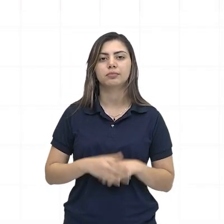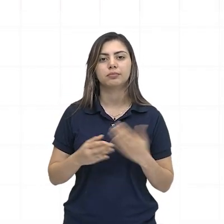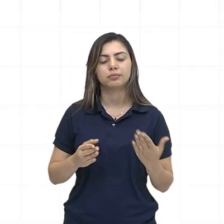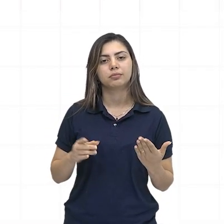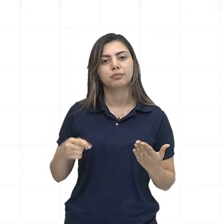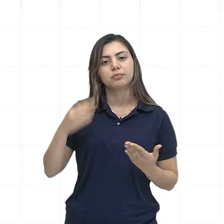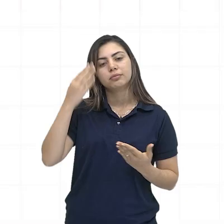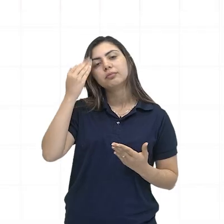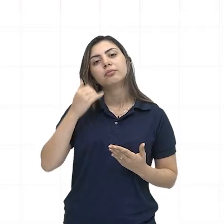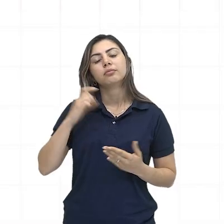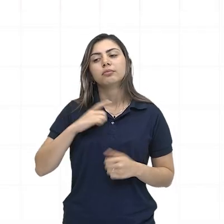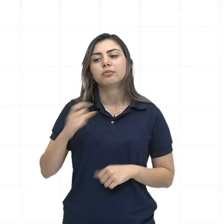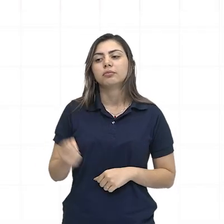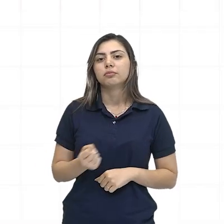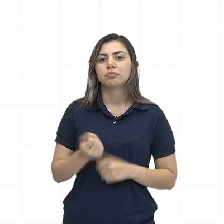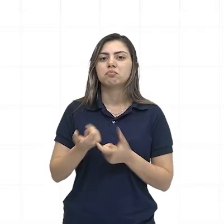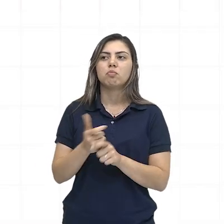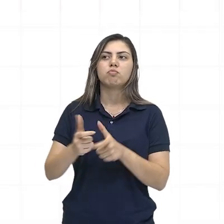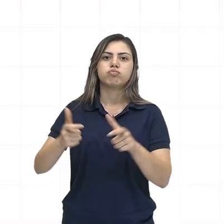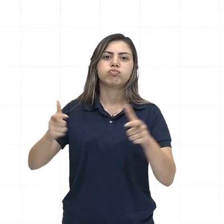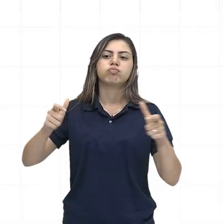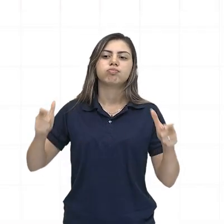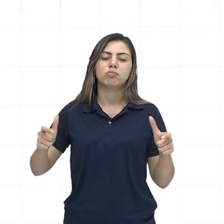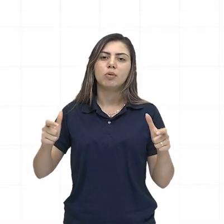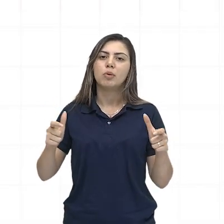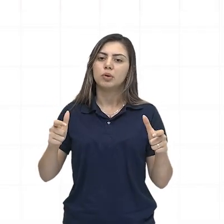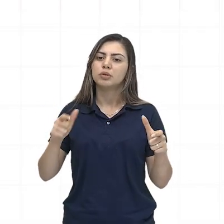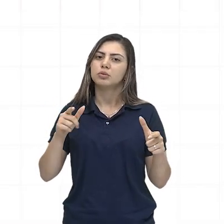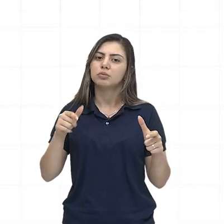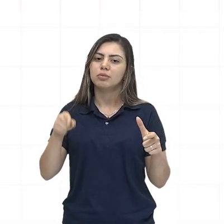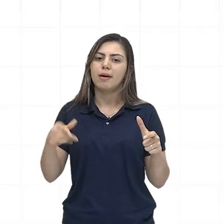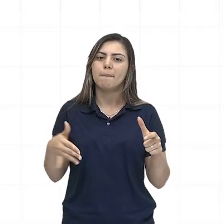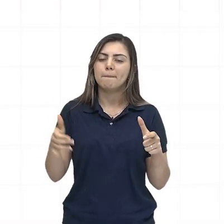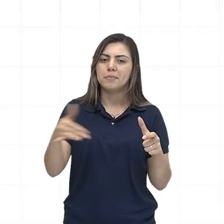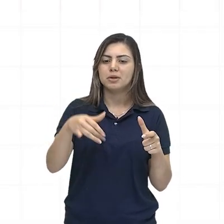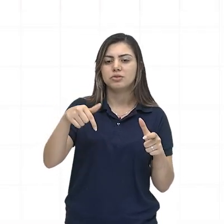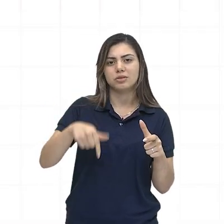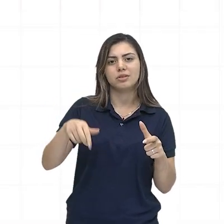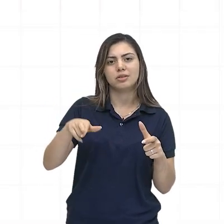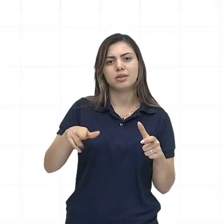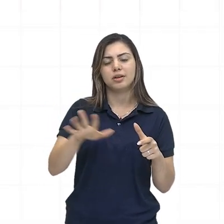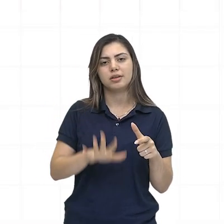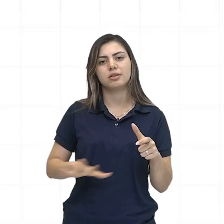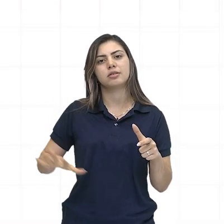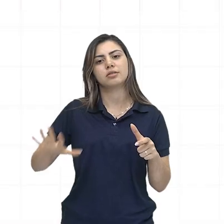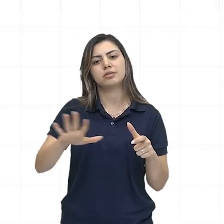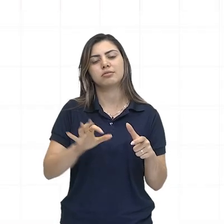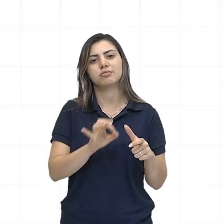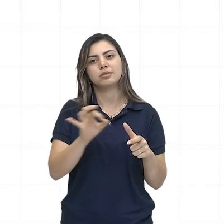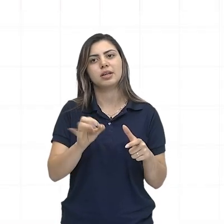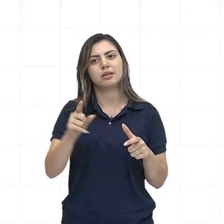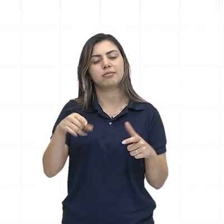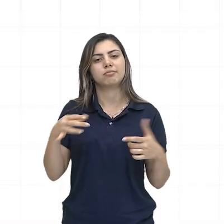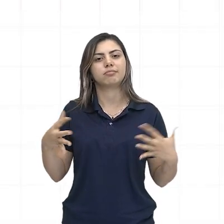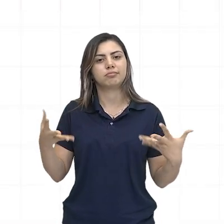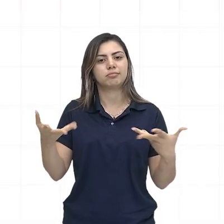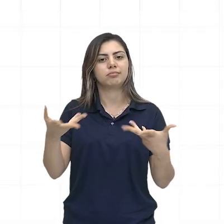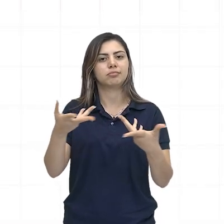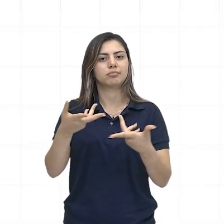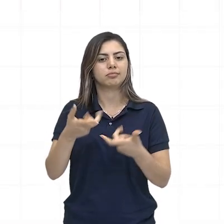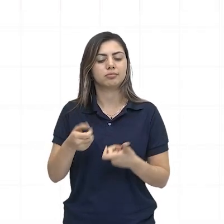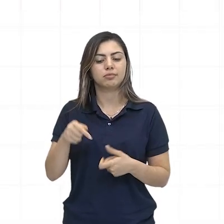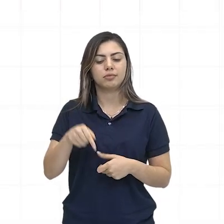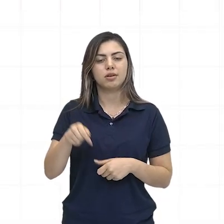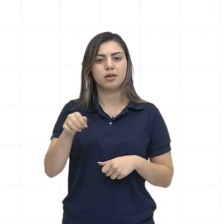termos aí uma quantidade significativa, né, de acesso a esses peixes, né, somos agraciados pela